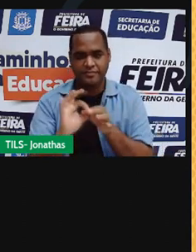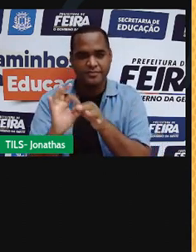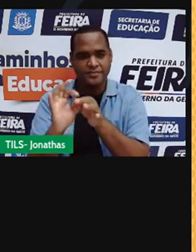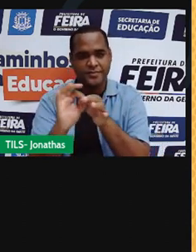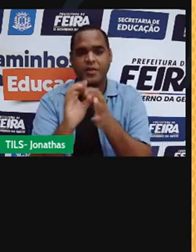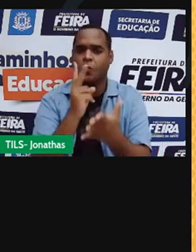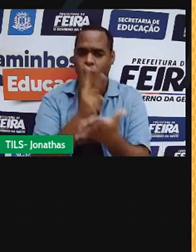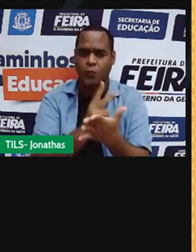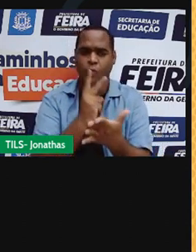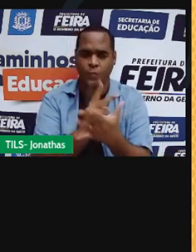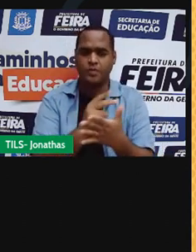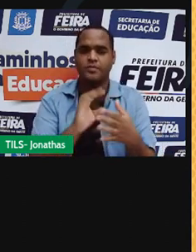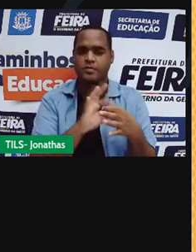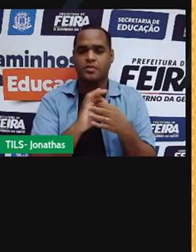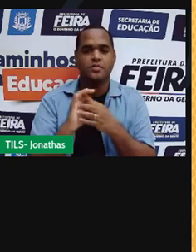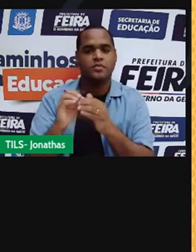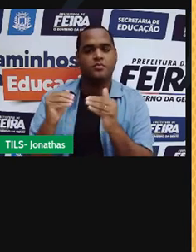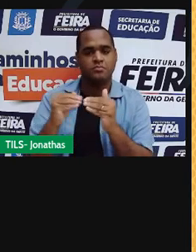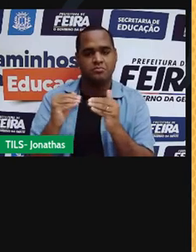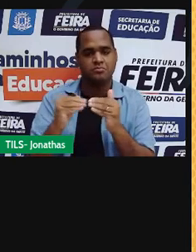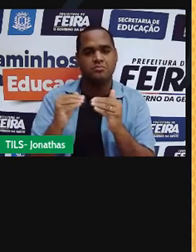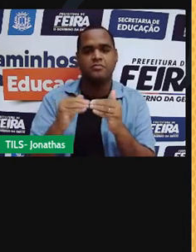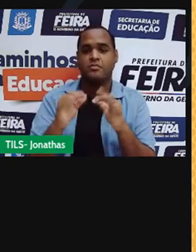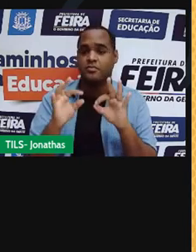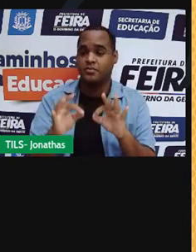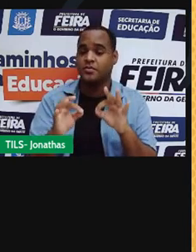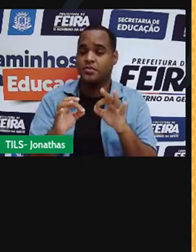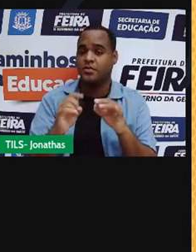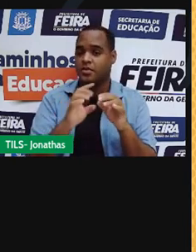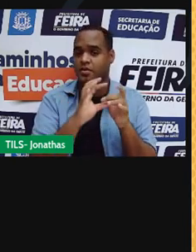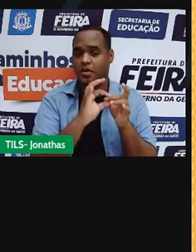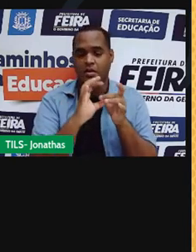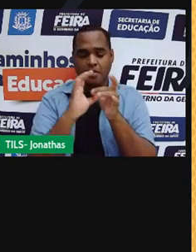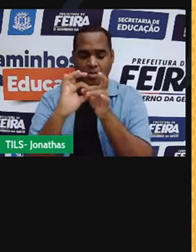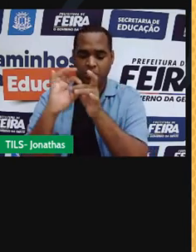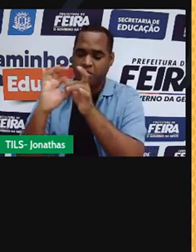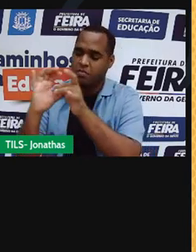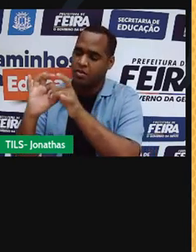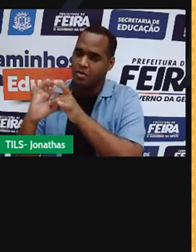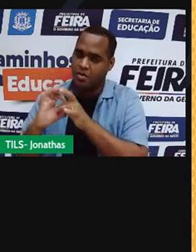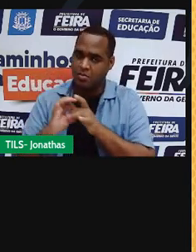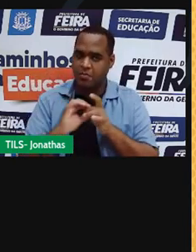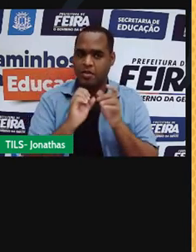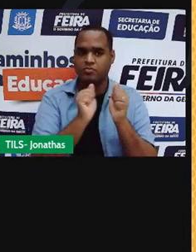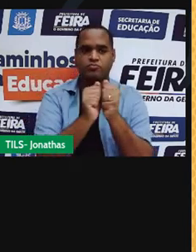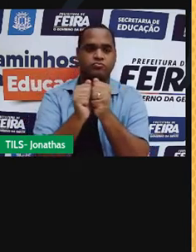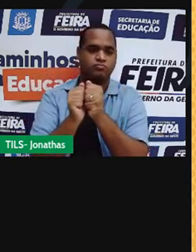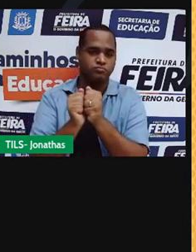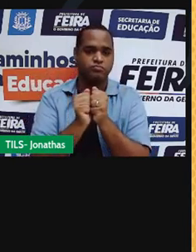forma e ocupa o mesmo espaço. As partículas estão organizadas e juntinhas.